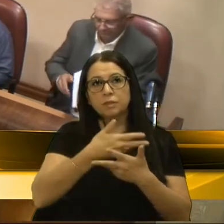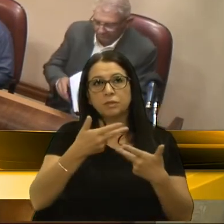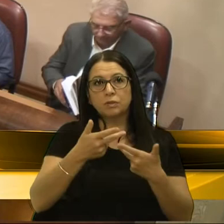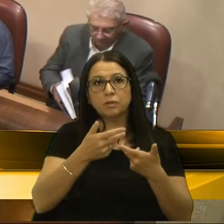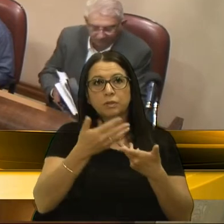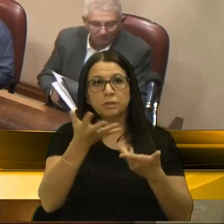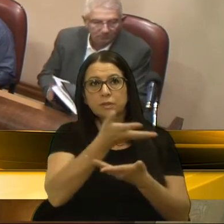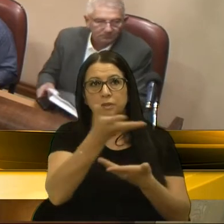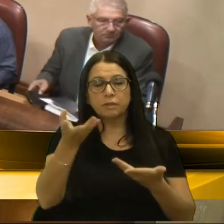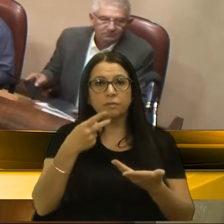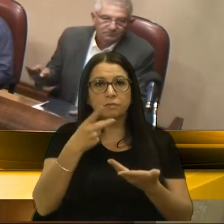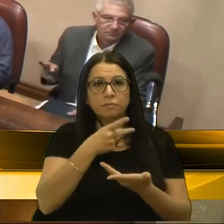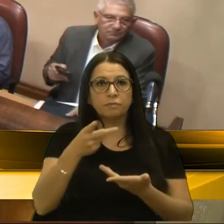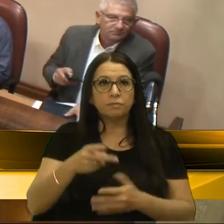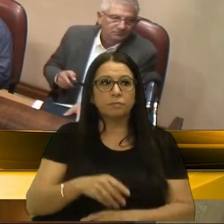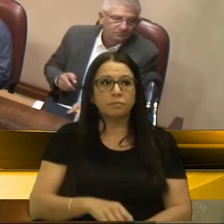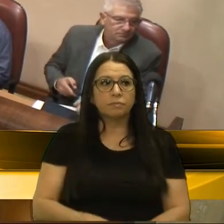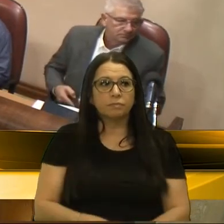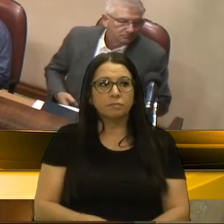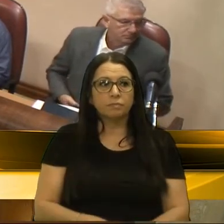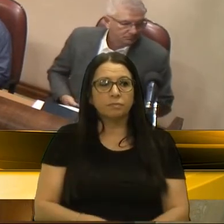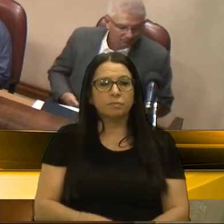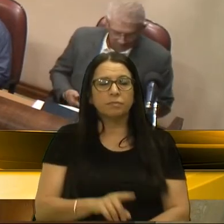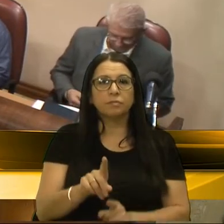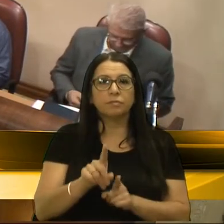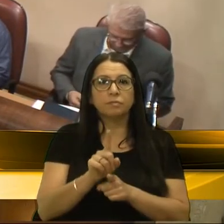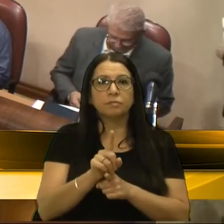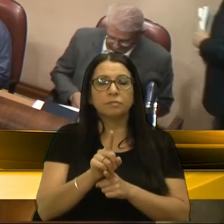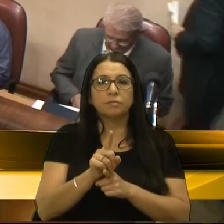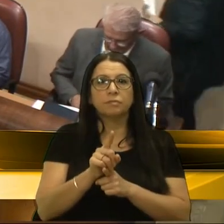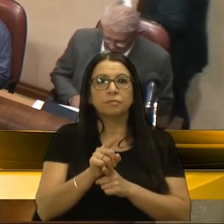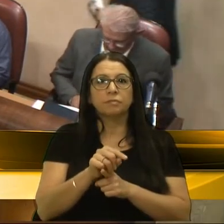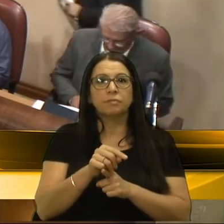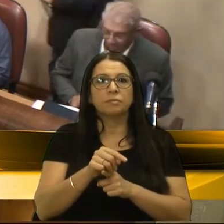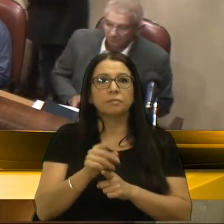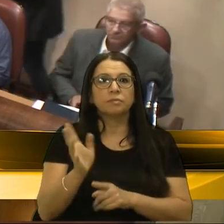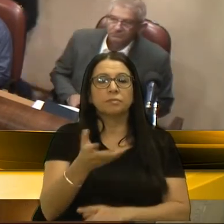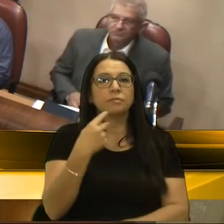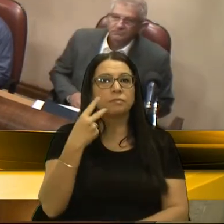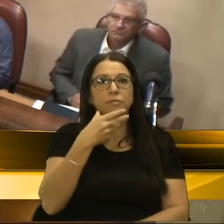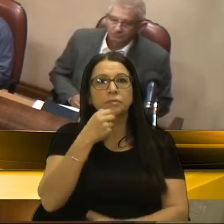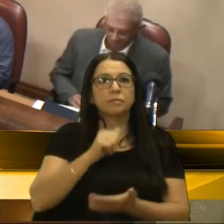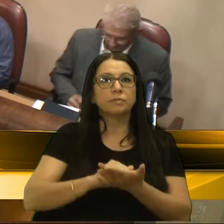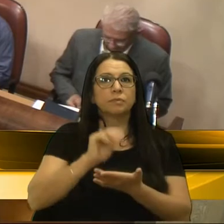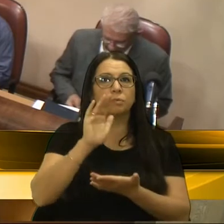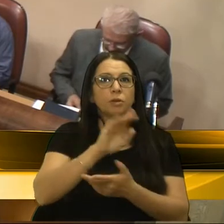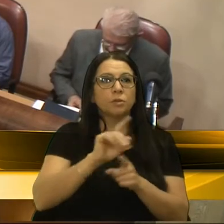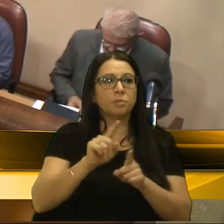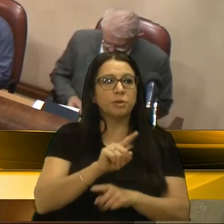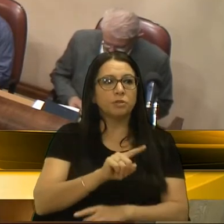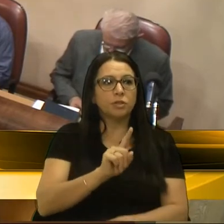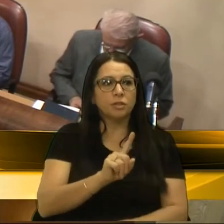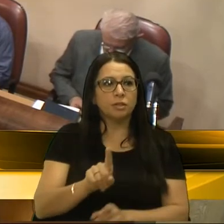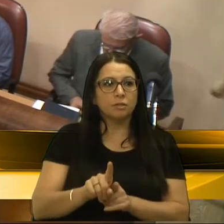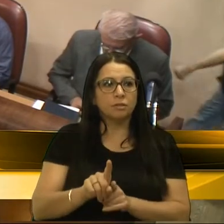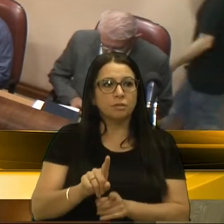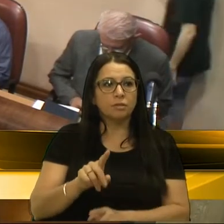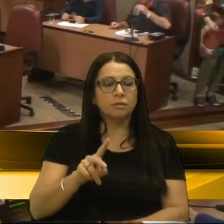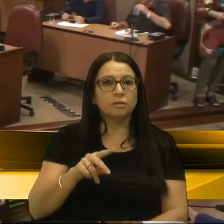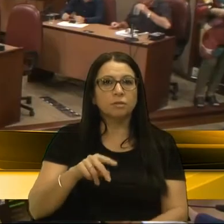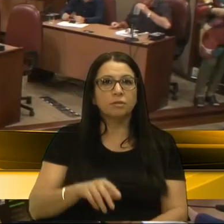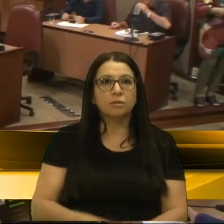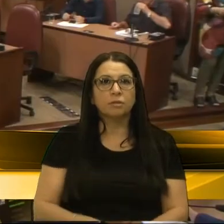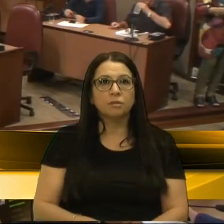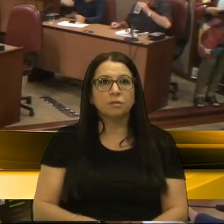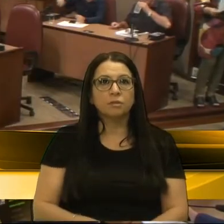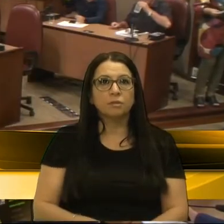de congratulações. A palavra está à disposição dos senhores vereadores. Peço a palavra. Com a palavra, o vereador Arlindo Bandeira. Peço a